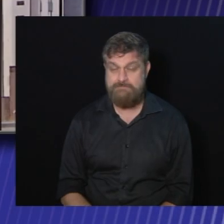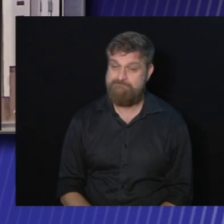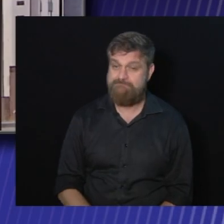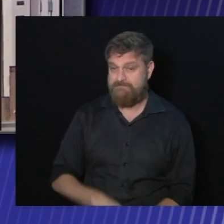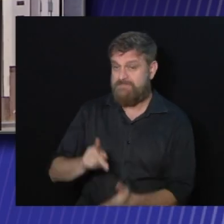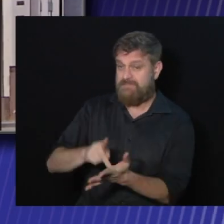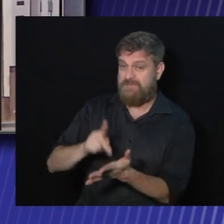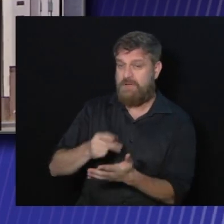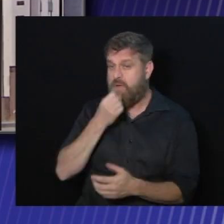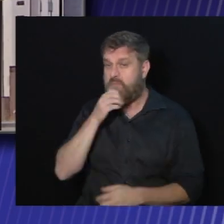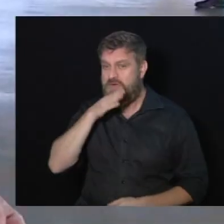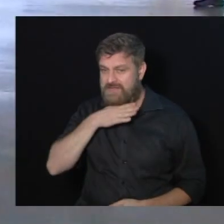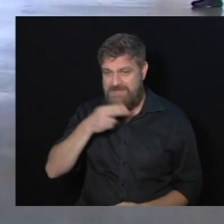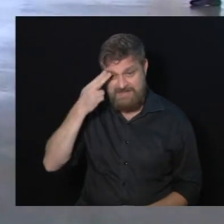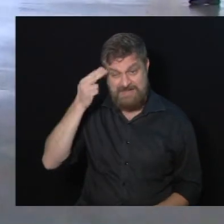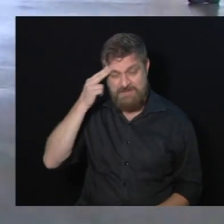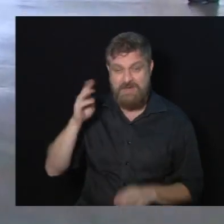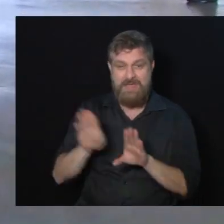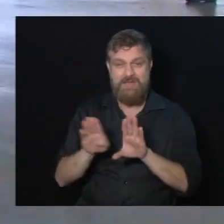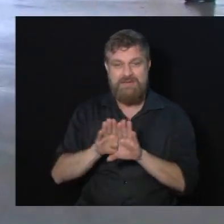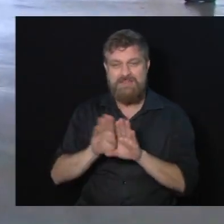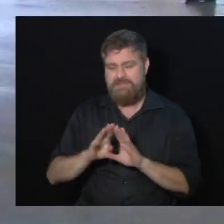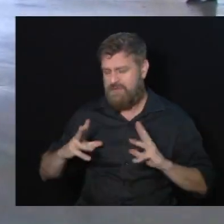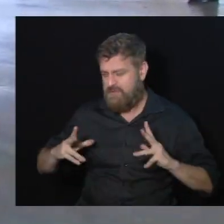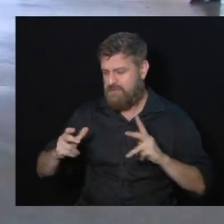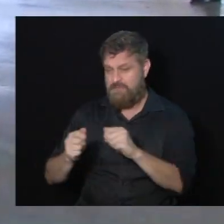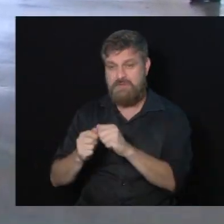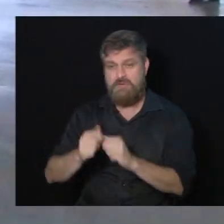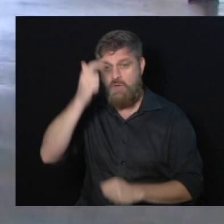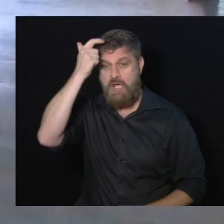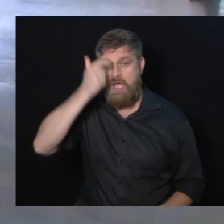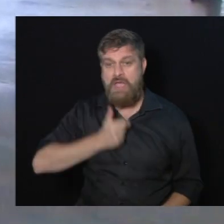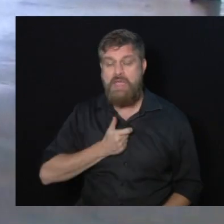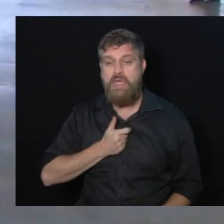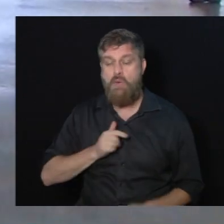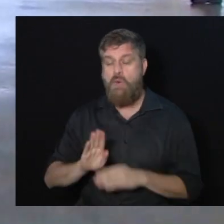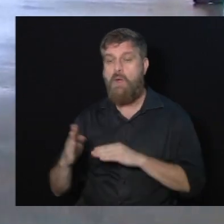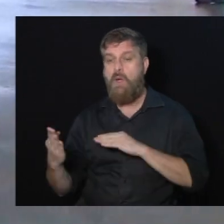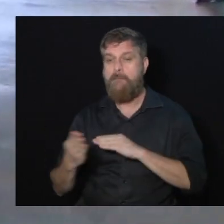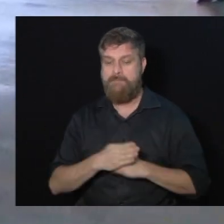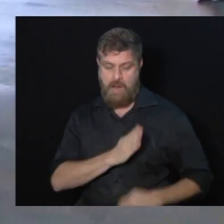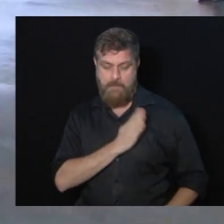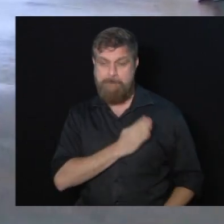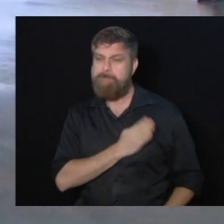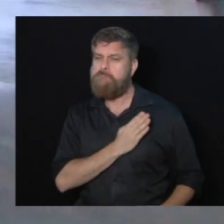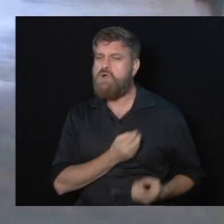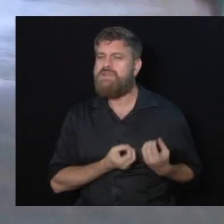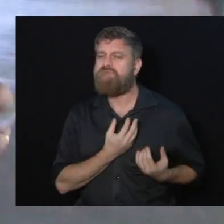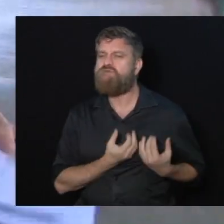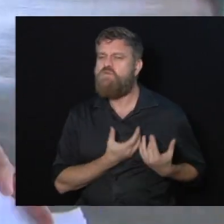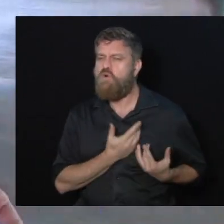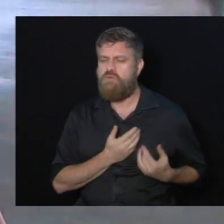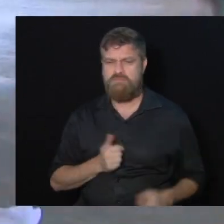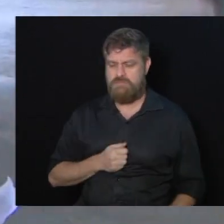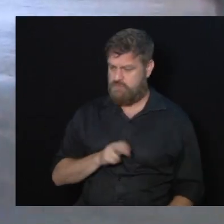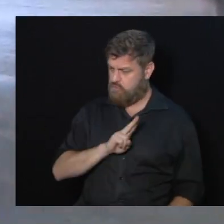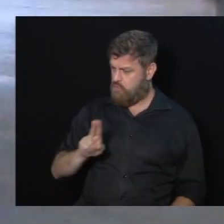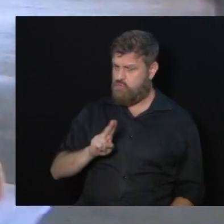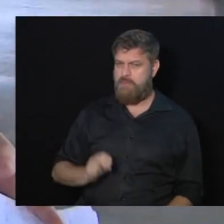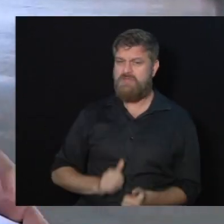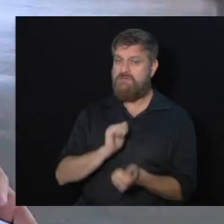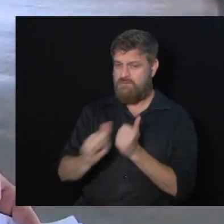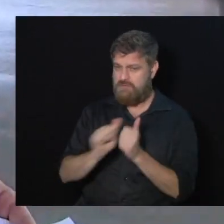Pois é, Gabriel, boa tarde para você, boa tarde para todo mundo. Eu tô no Botafogo. É isso mesmo, nome de um time de futebol